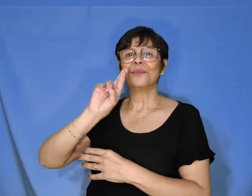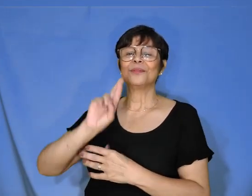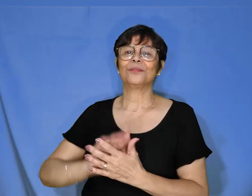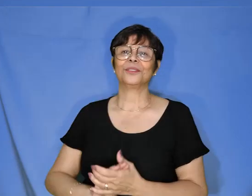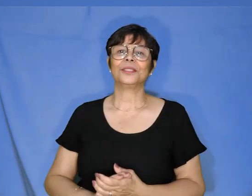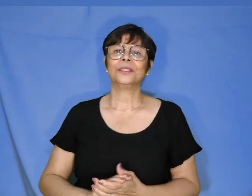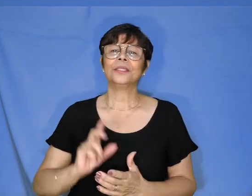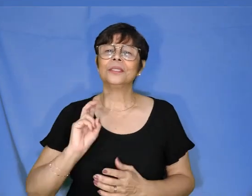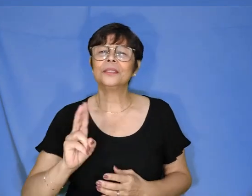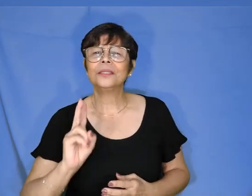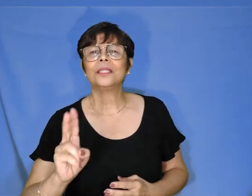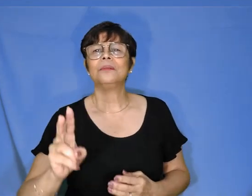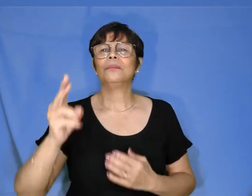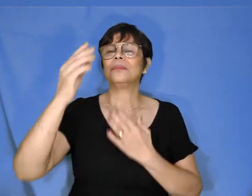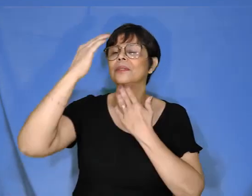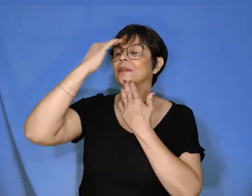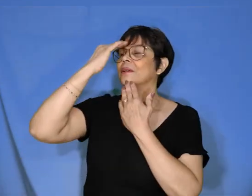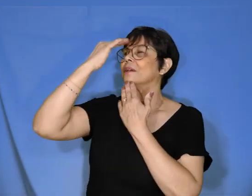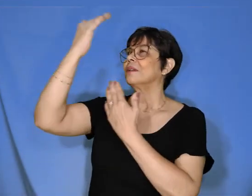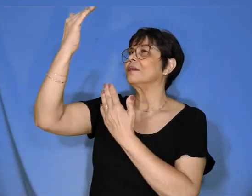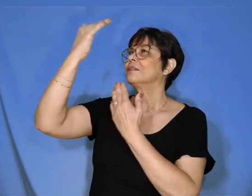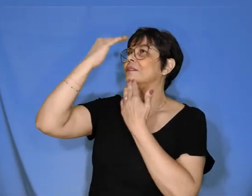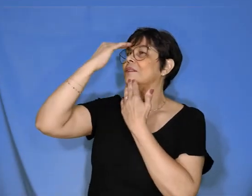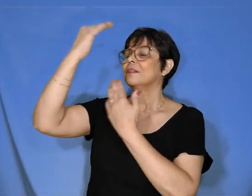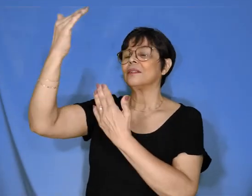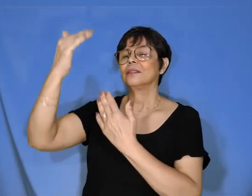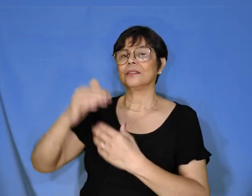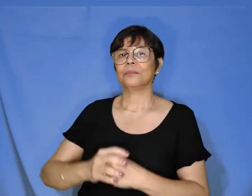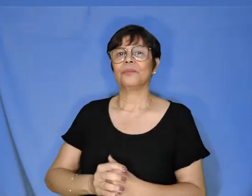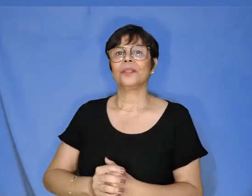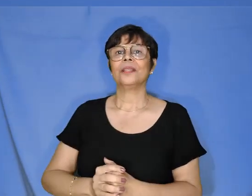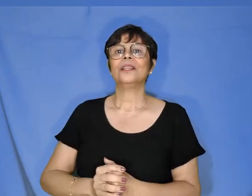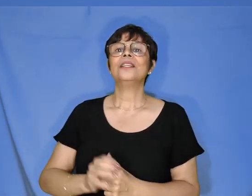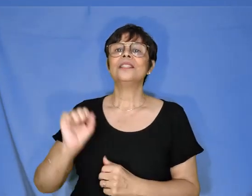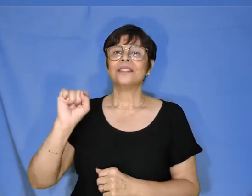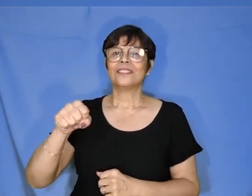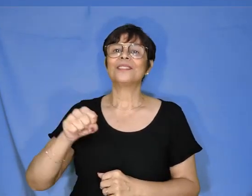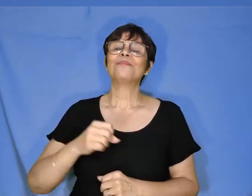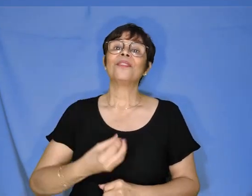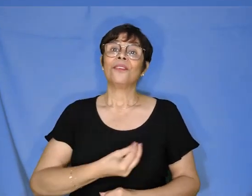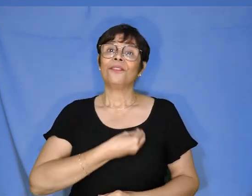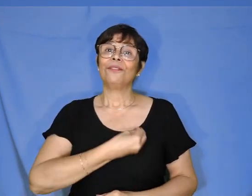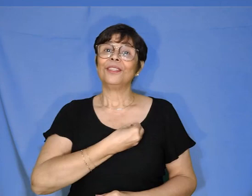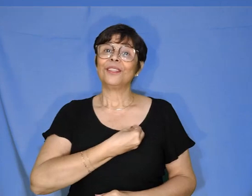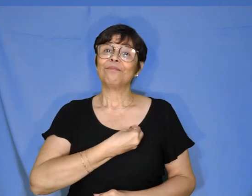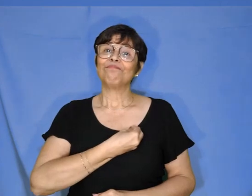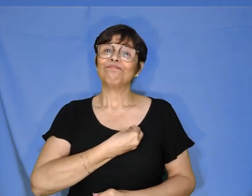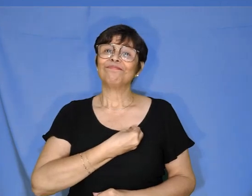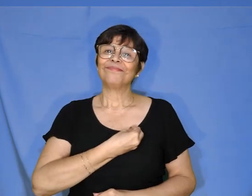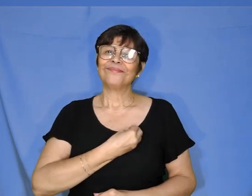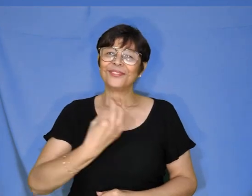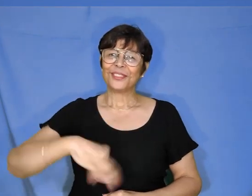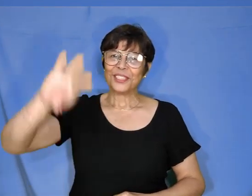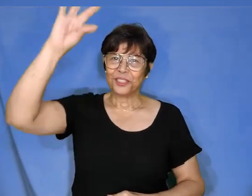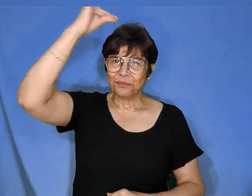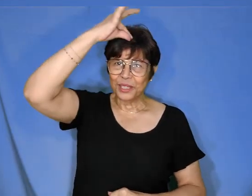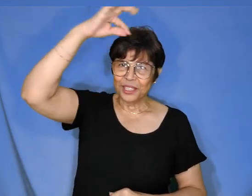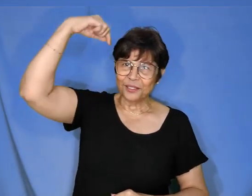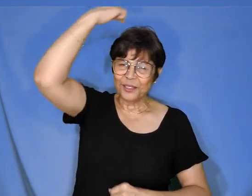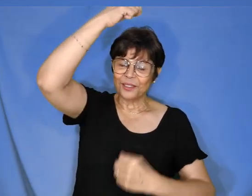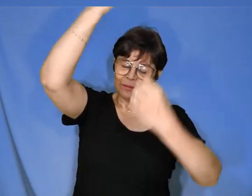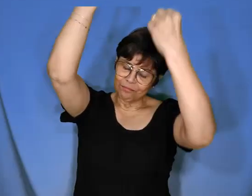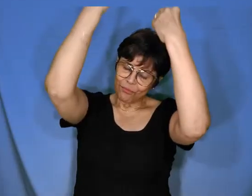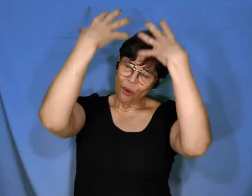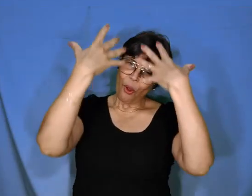Deus se silencia, dando sempre graças a Deus. Isso é ter uma vida cheia do Espírito Santo. É o que ele diz: não